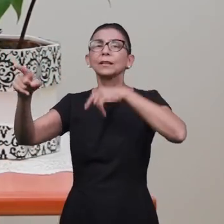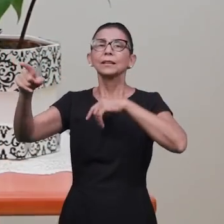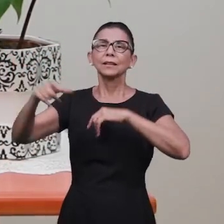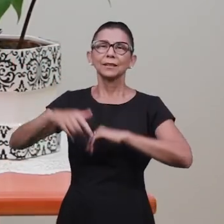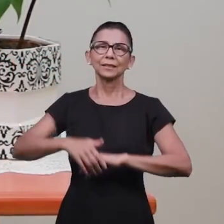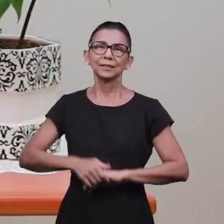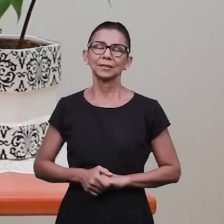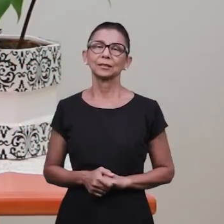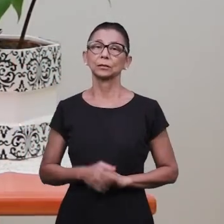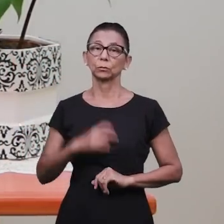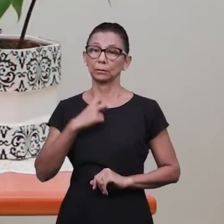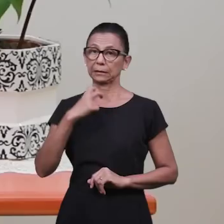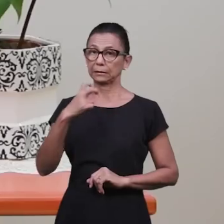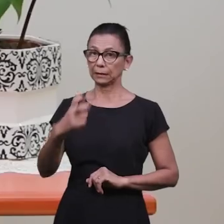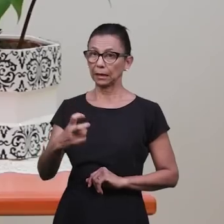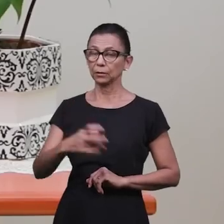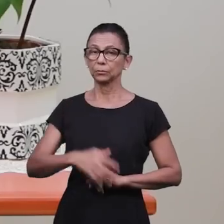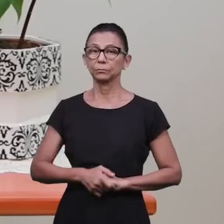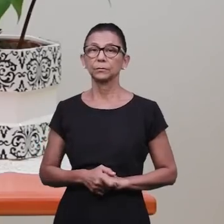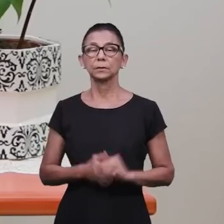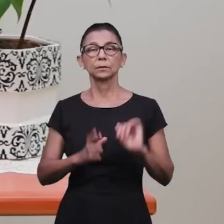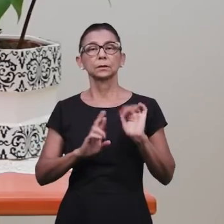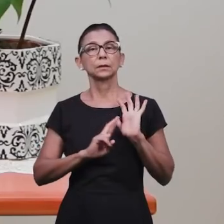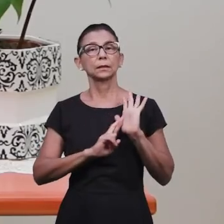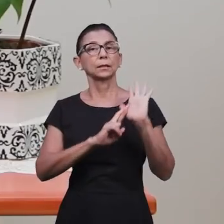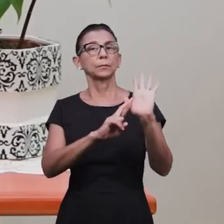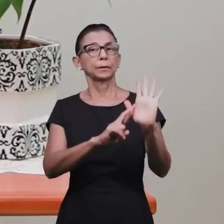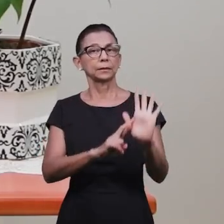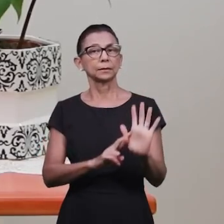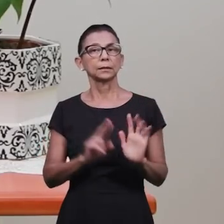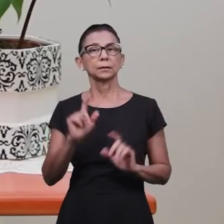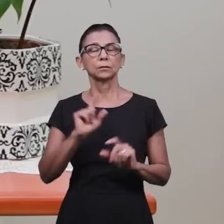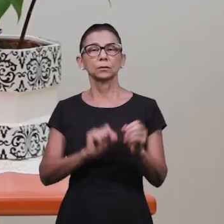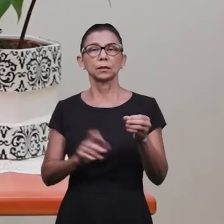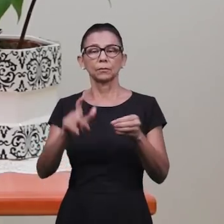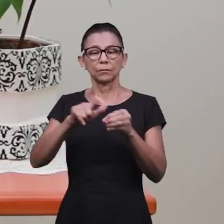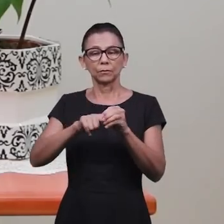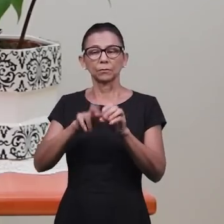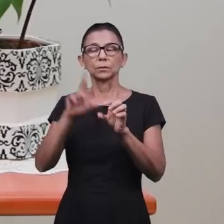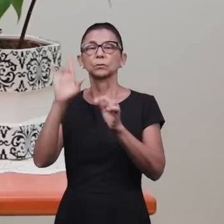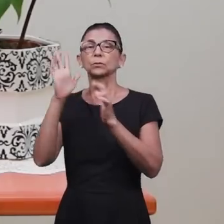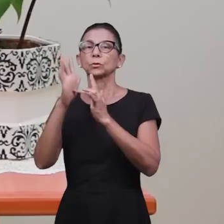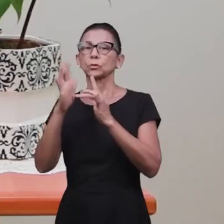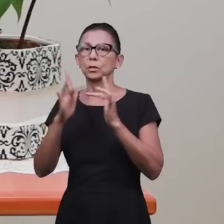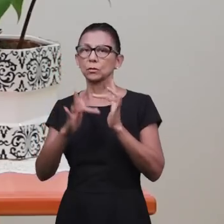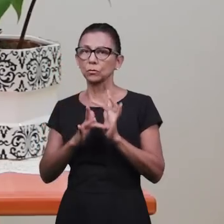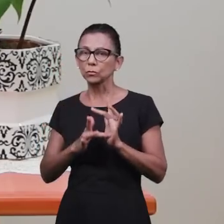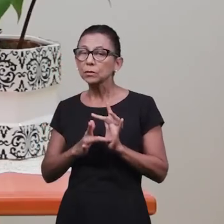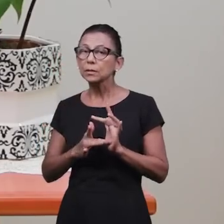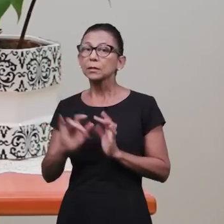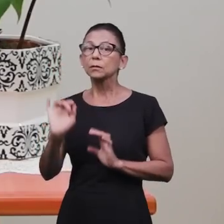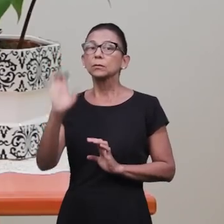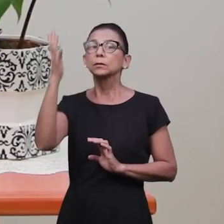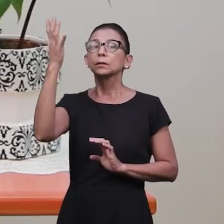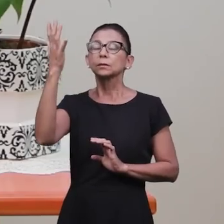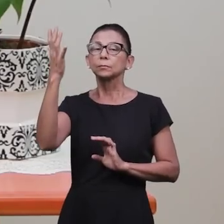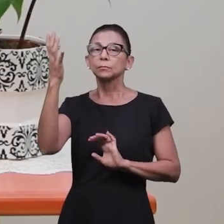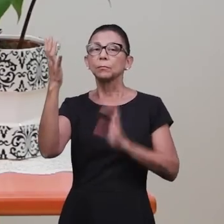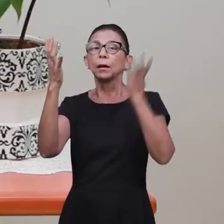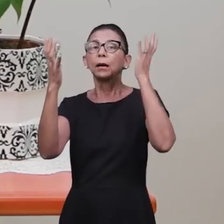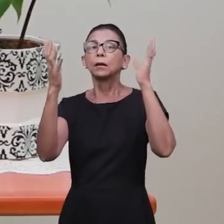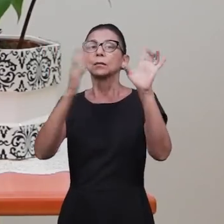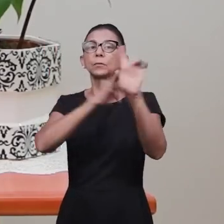o Espírito Santo. Os sinais da vinda de Jesus estão claros, estão evidentes em todo mundo. São os